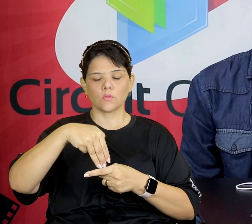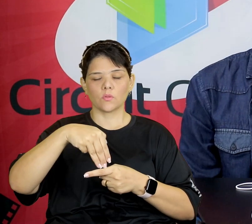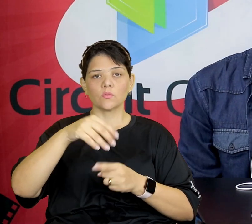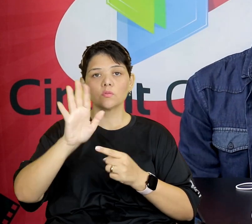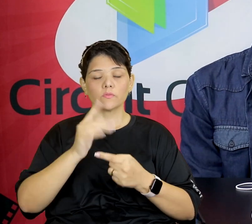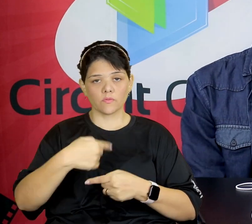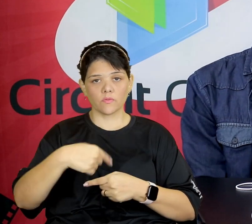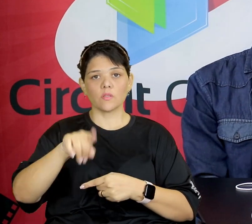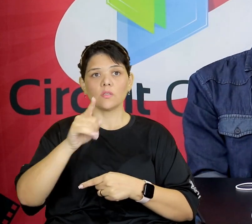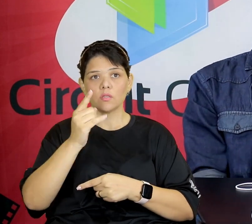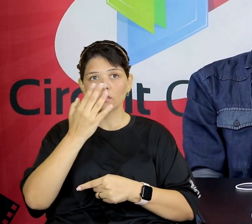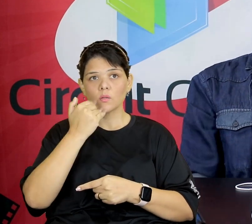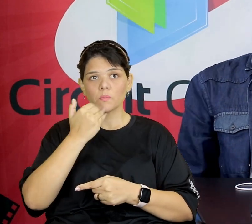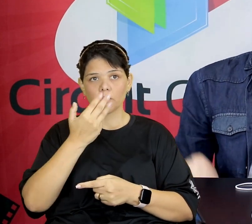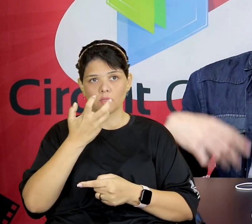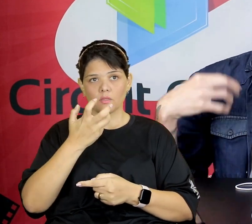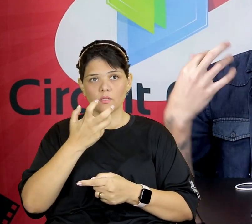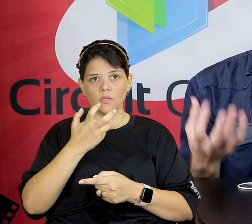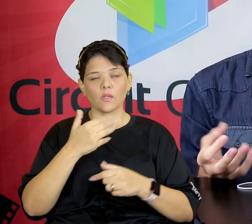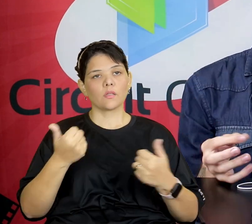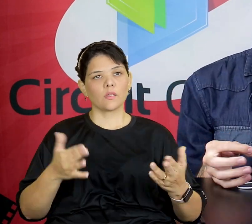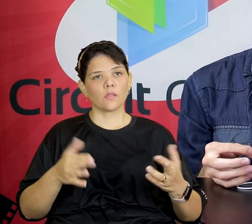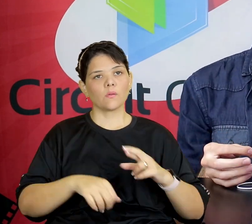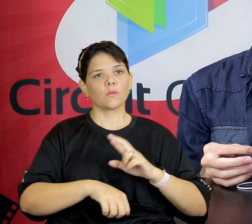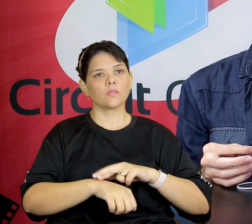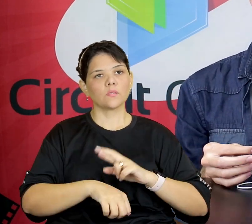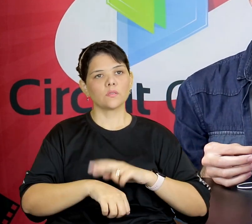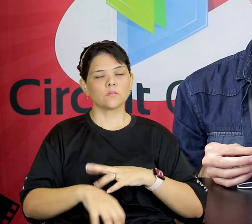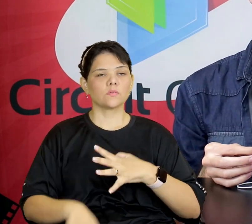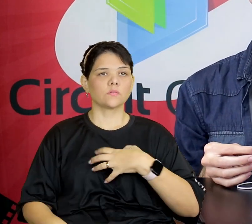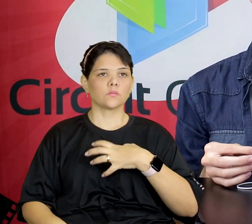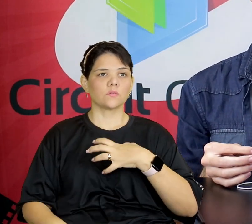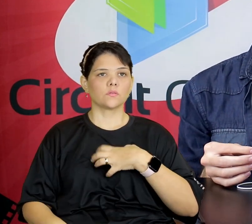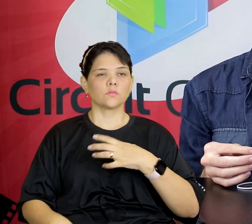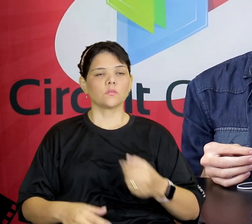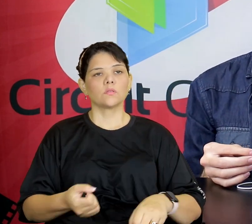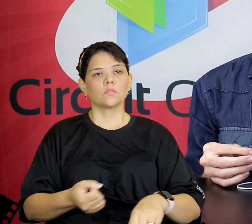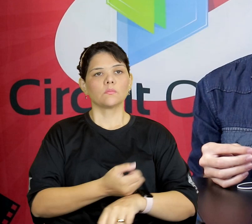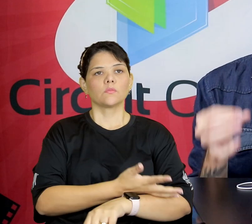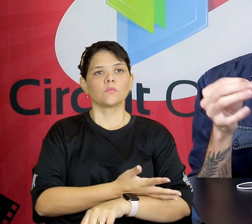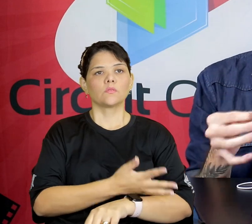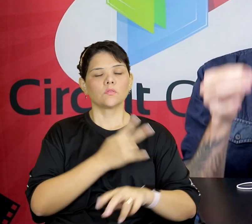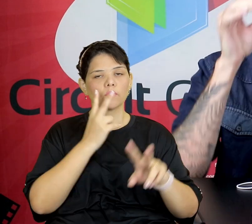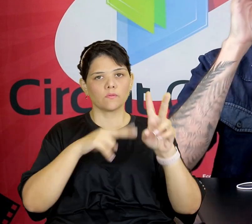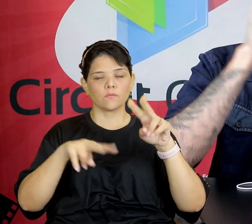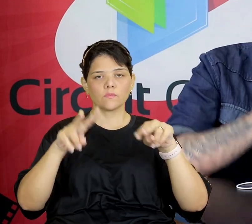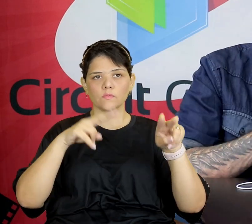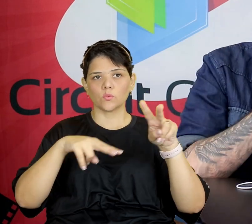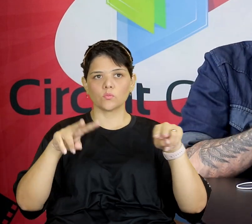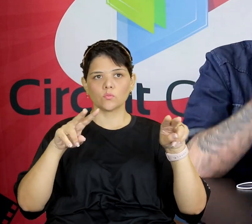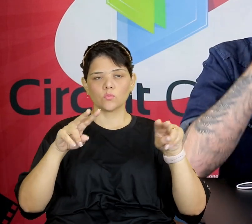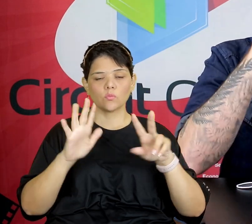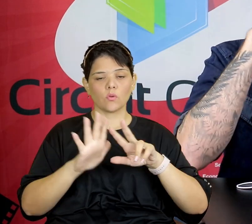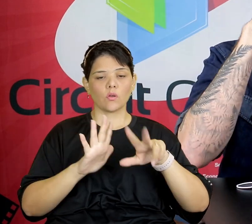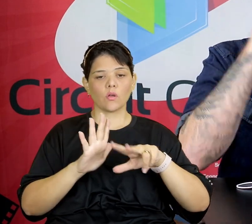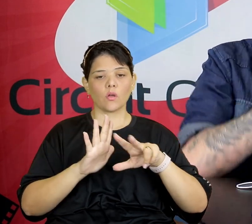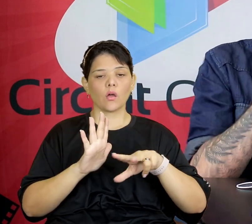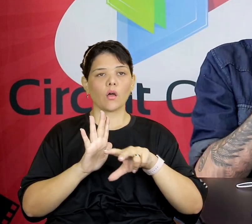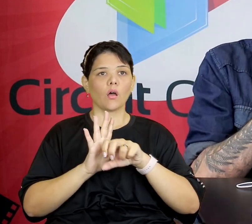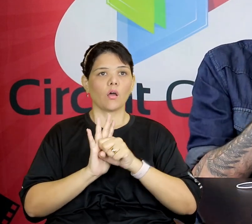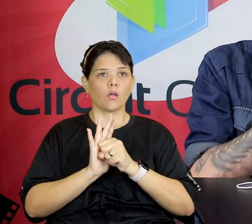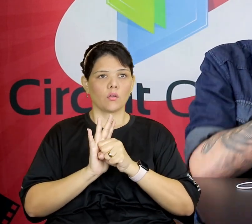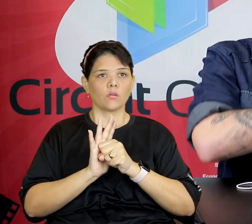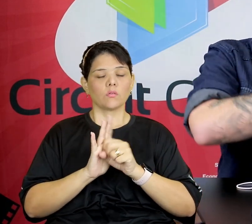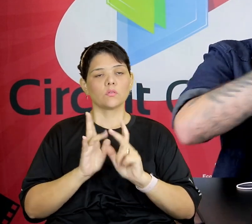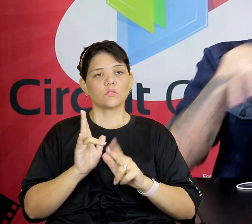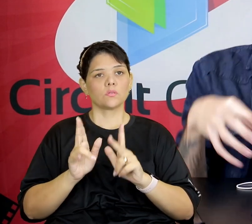Tranquilo? Então, ritmo, sentimento, emoção, visual, tudo isso entra dentro de